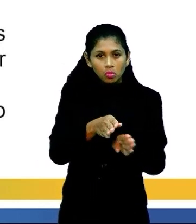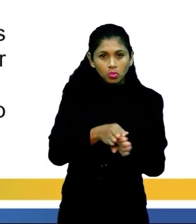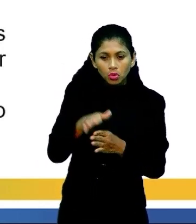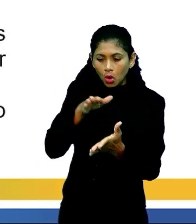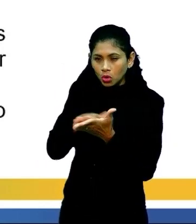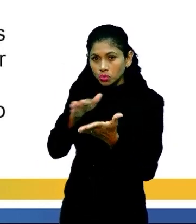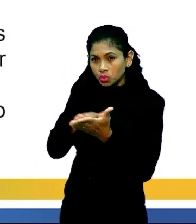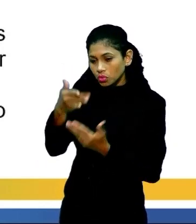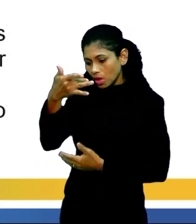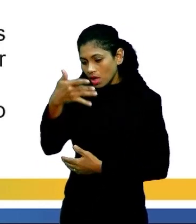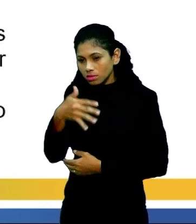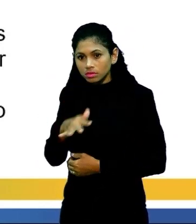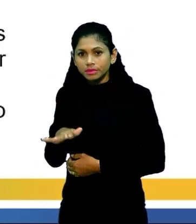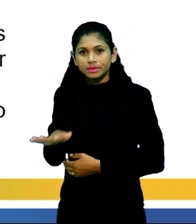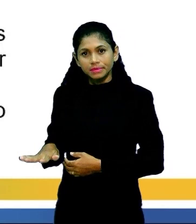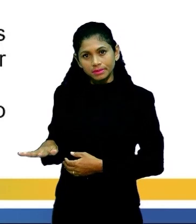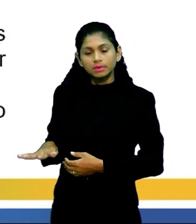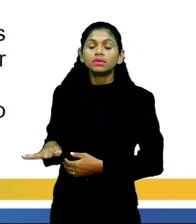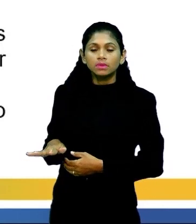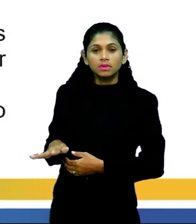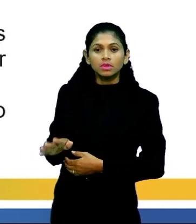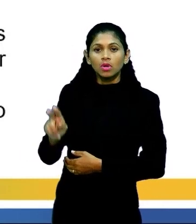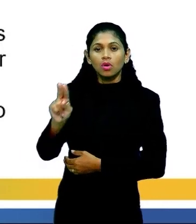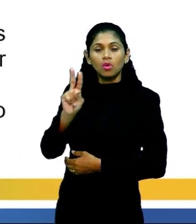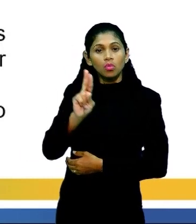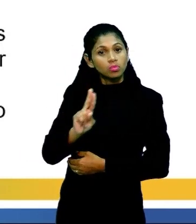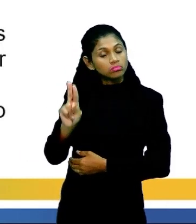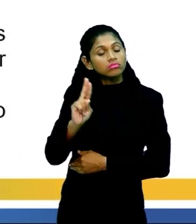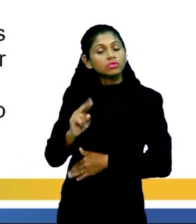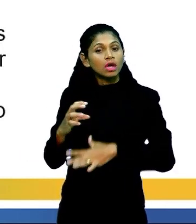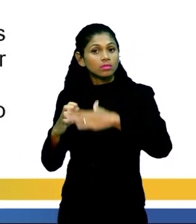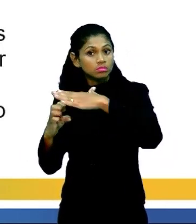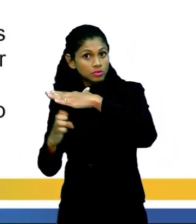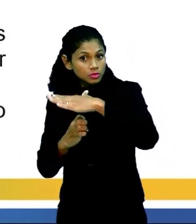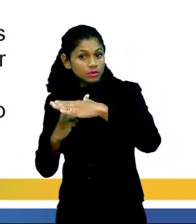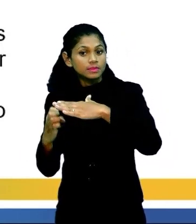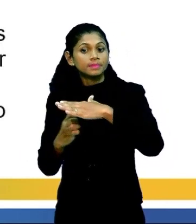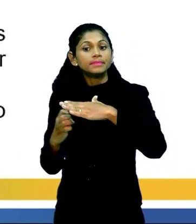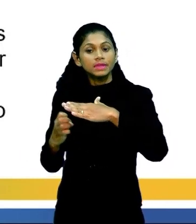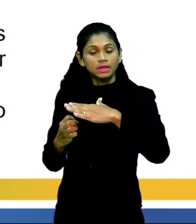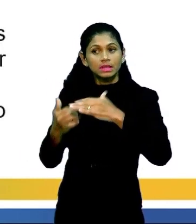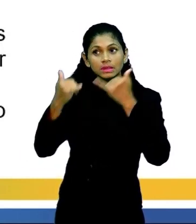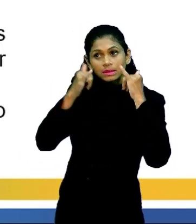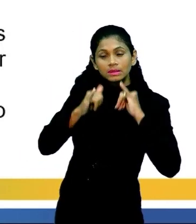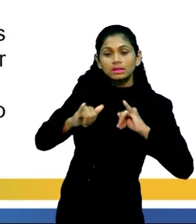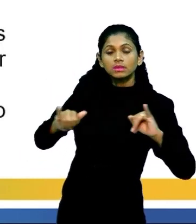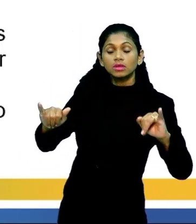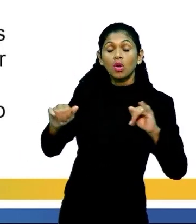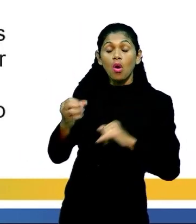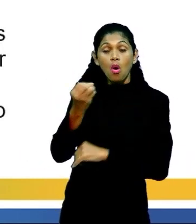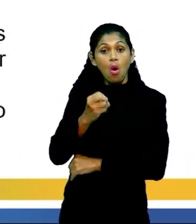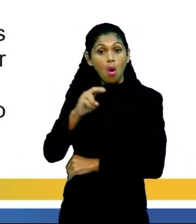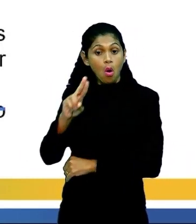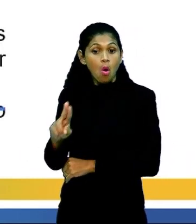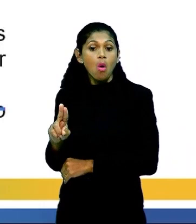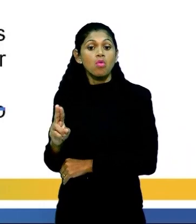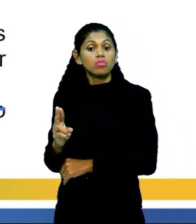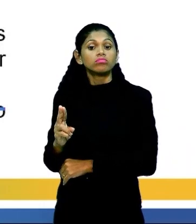na infância, sendo usado por agências de publicidade ou instituições governamentais.